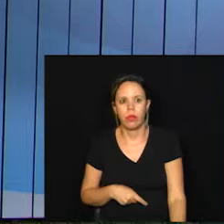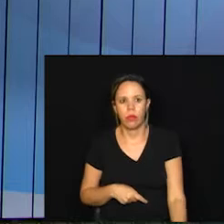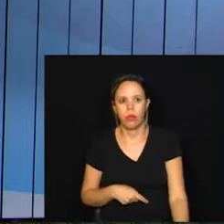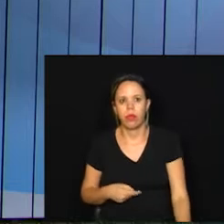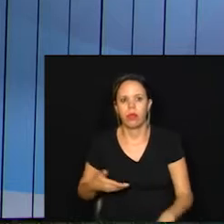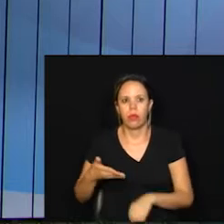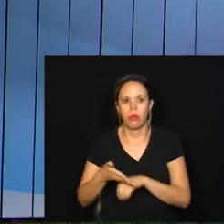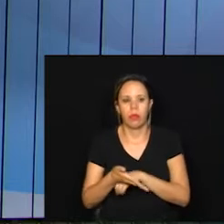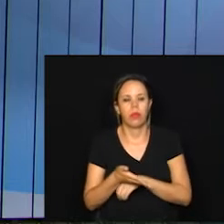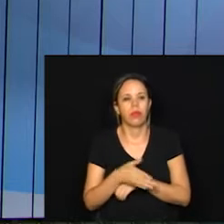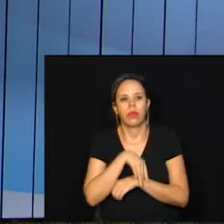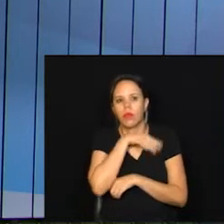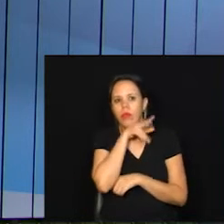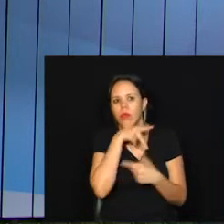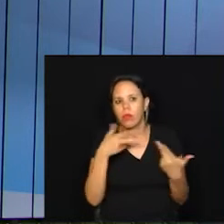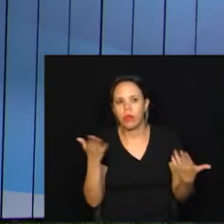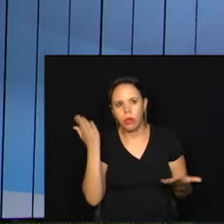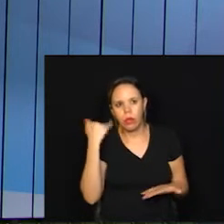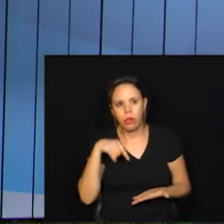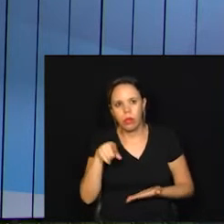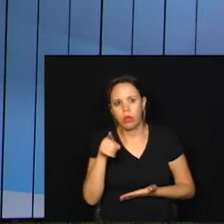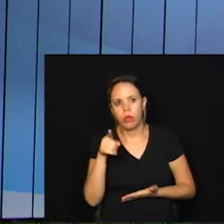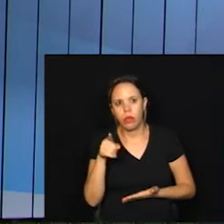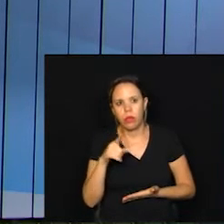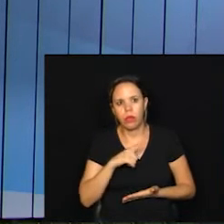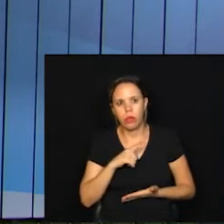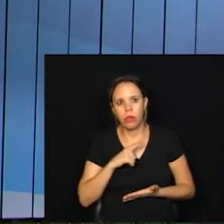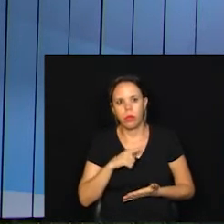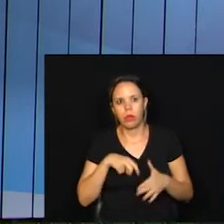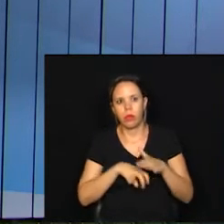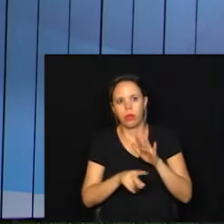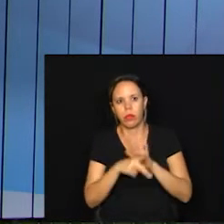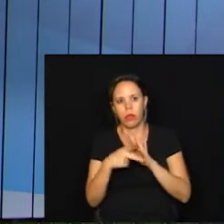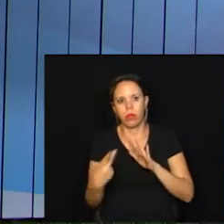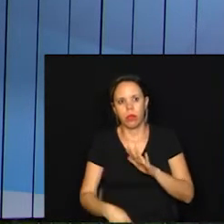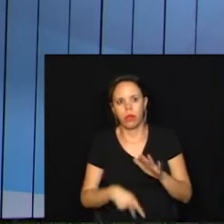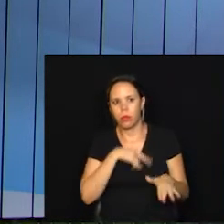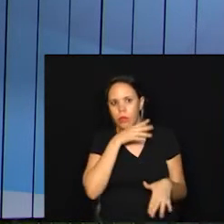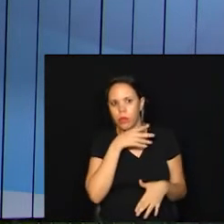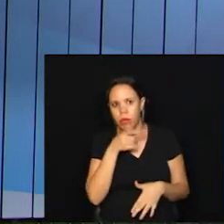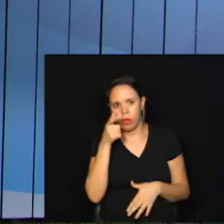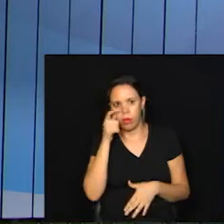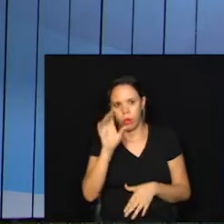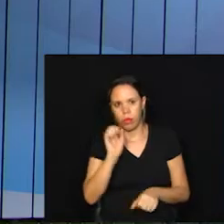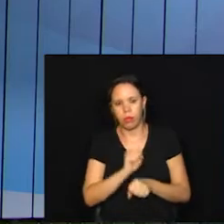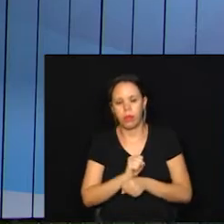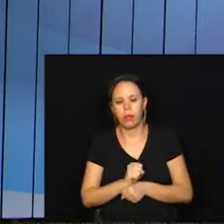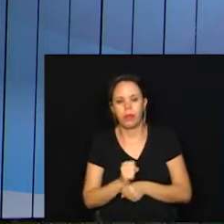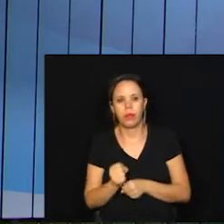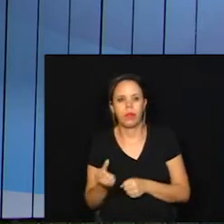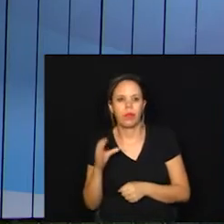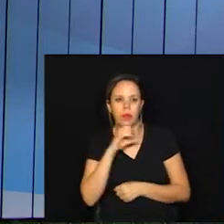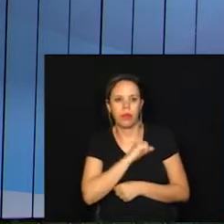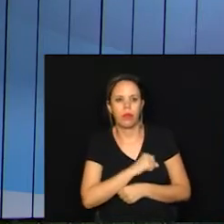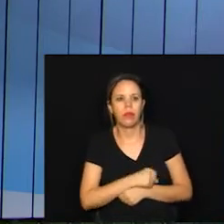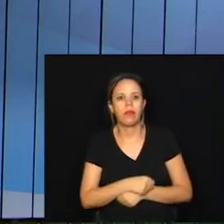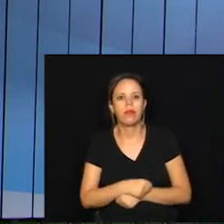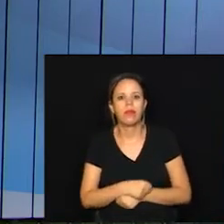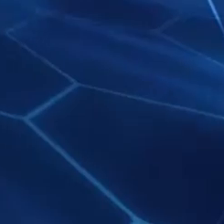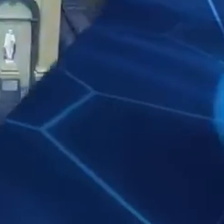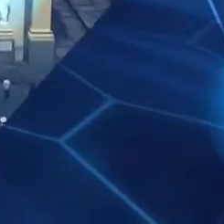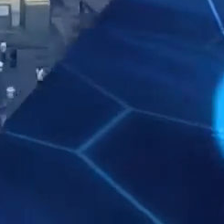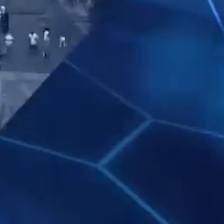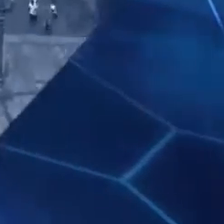no mundo animal. Você sabia que existem creches para os animais? Não saia daí que o intervalo é rapidinho.